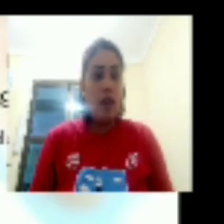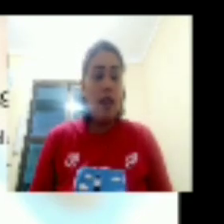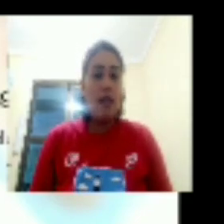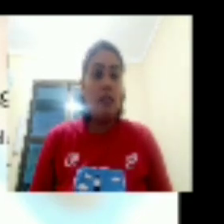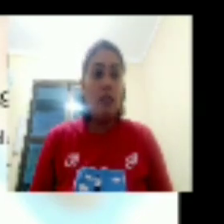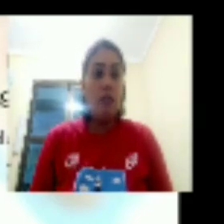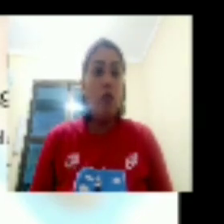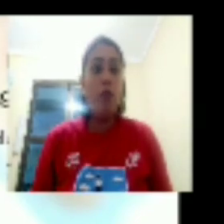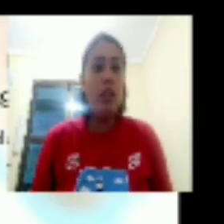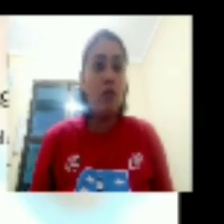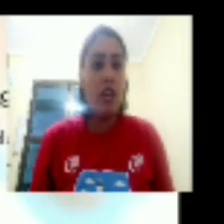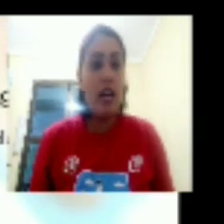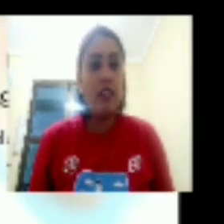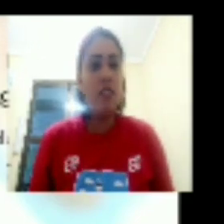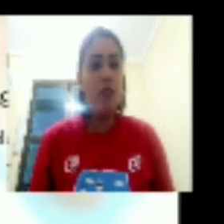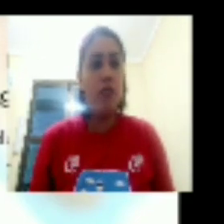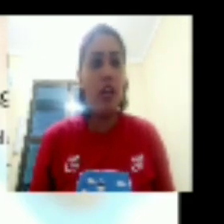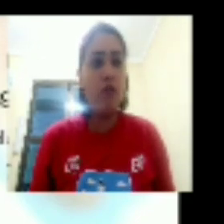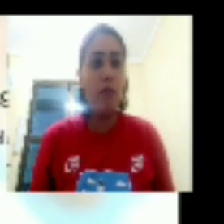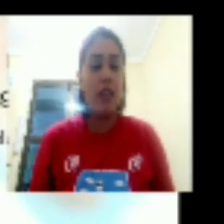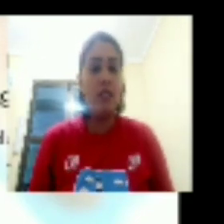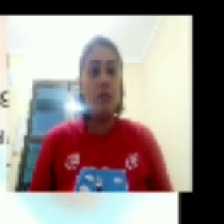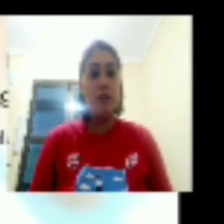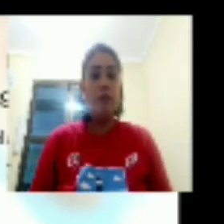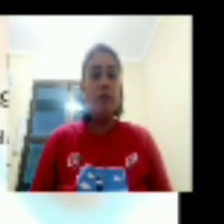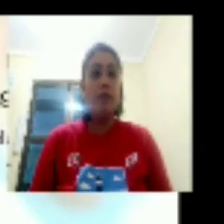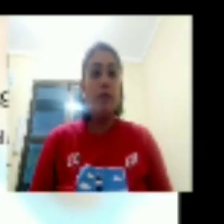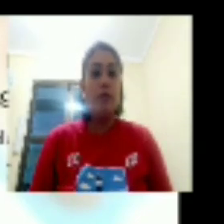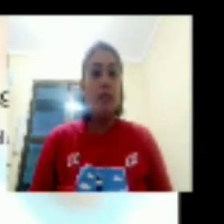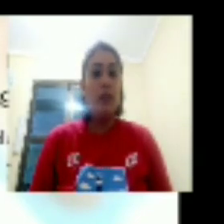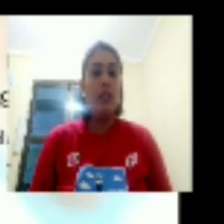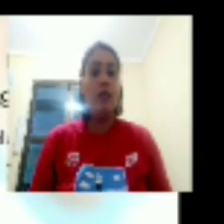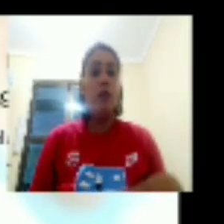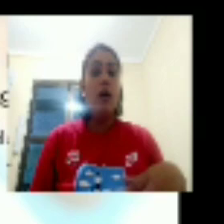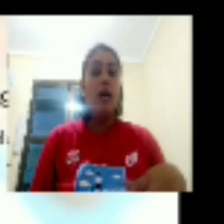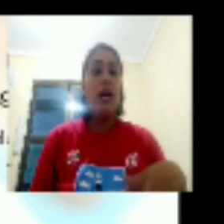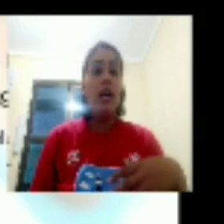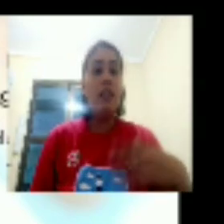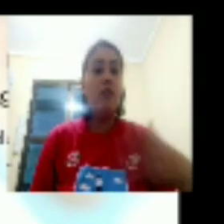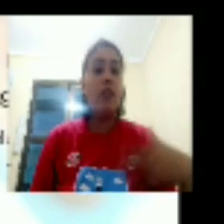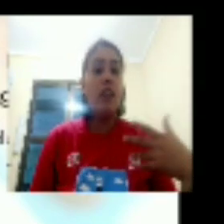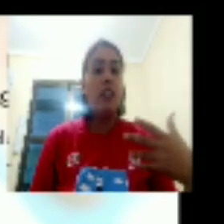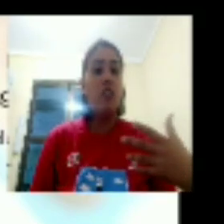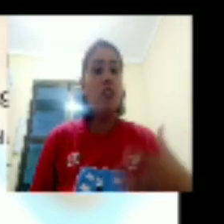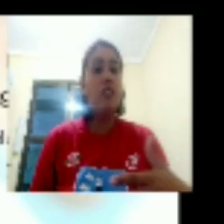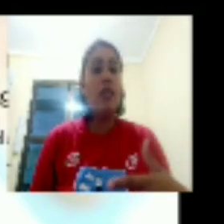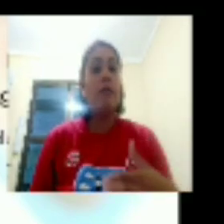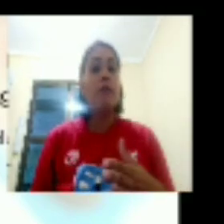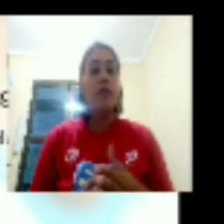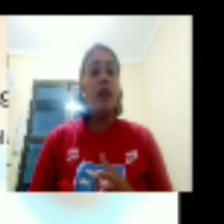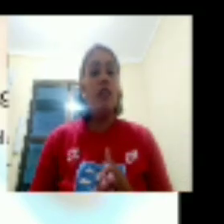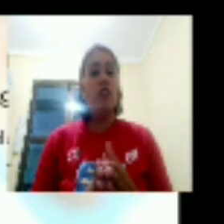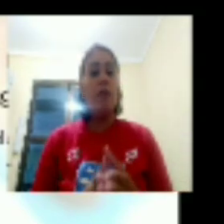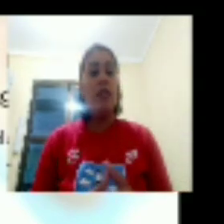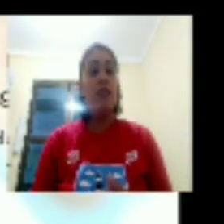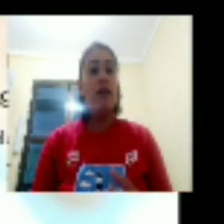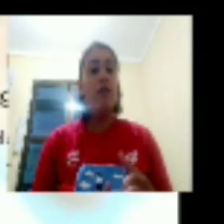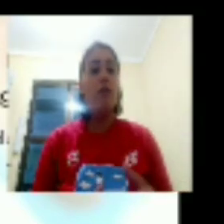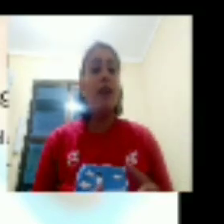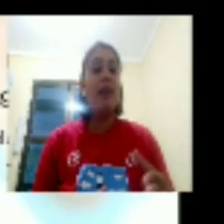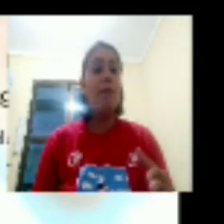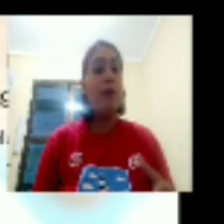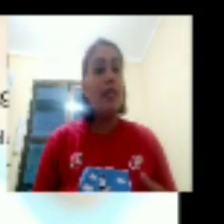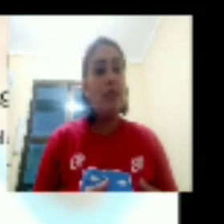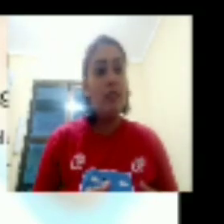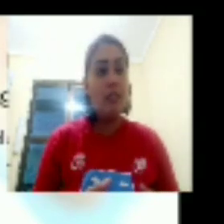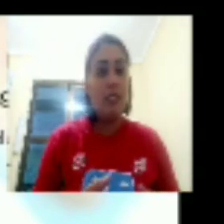milhão. R$1 milhão é o teto máximo. Então, é isso que ele quis dizer. Ele estabeleceu